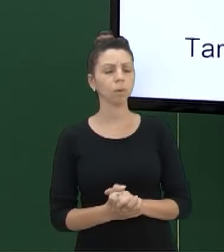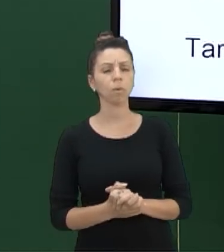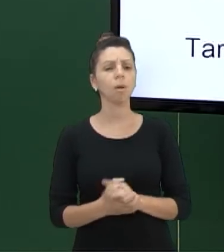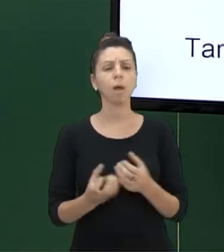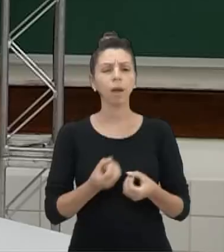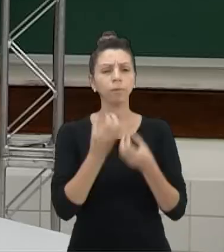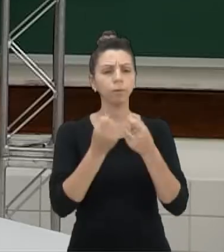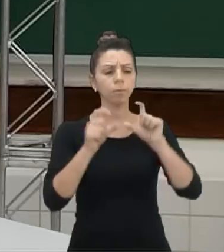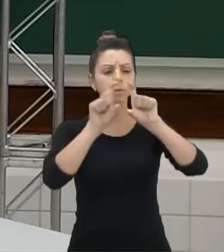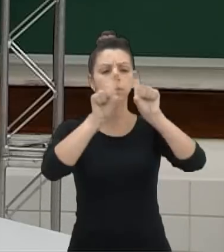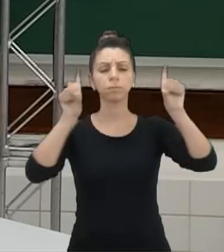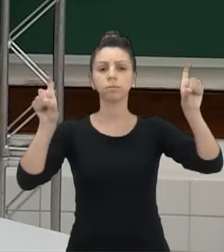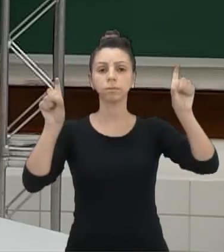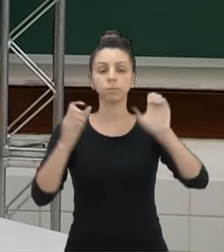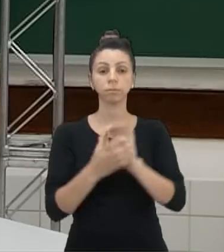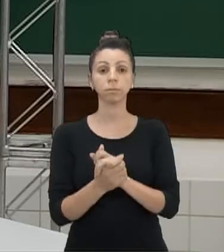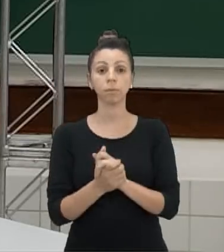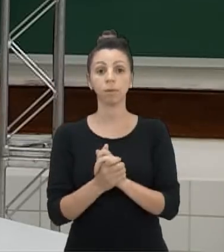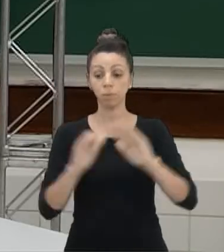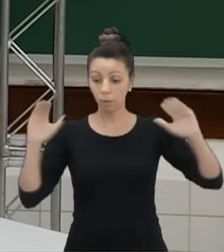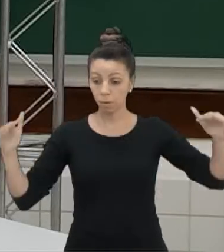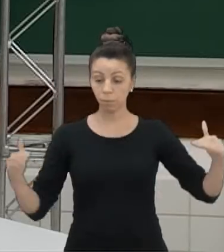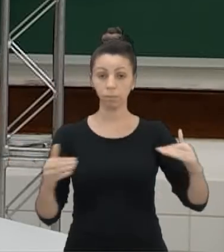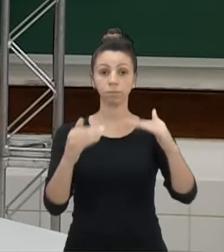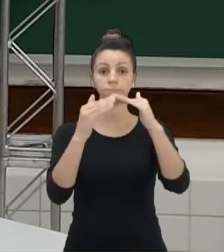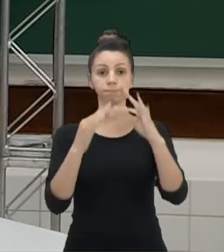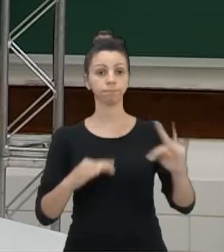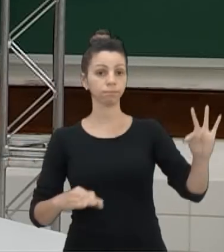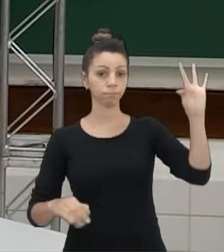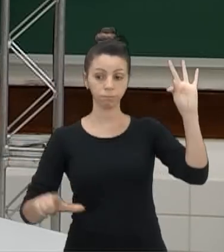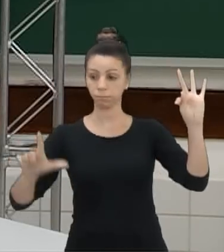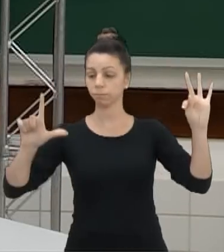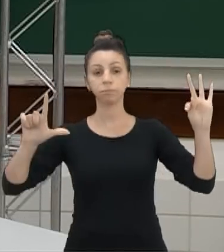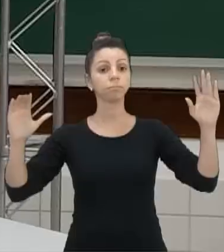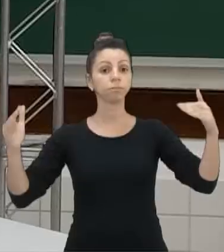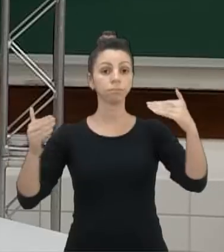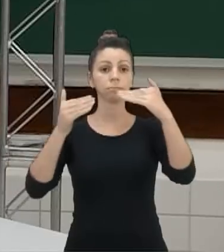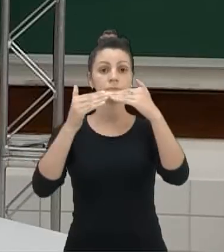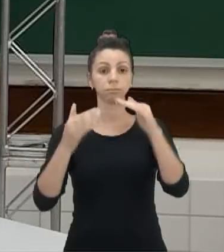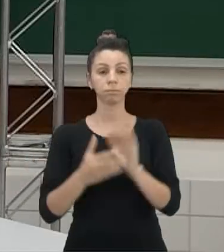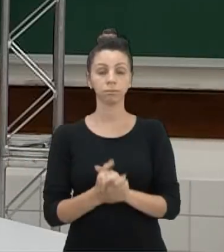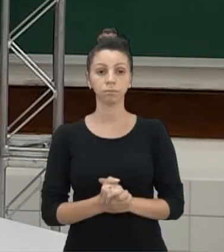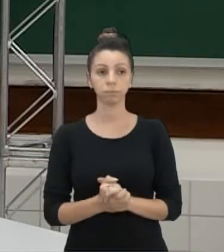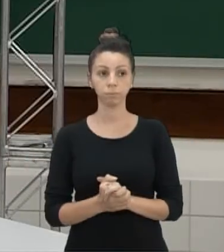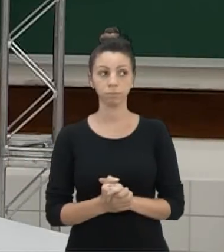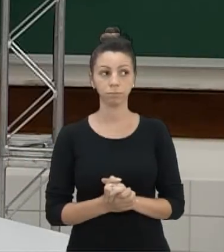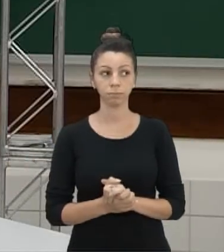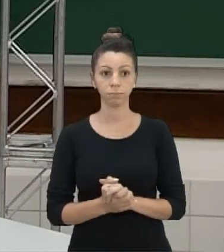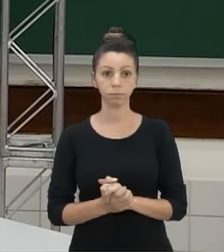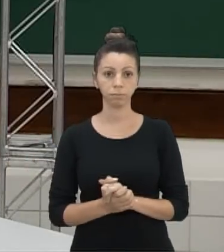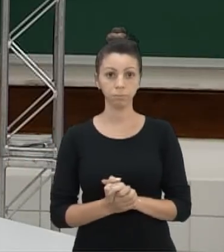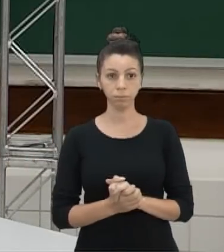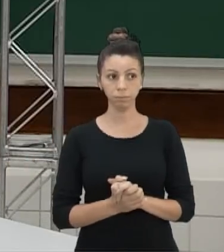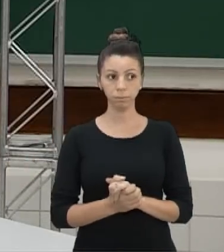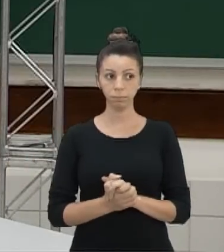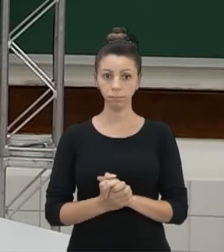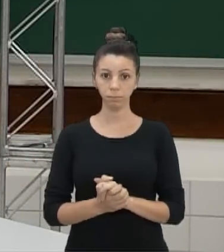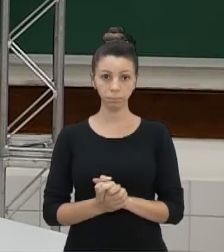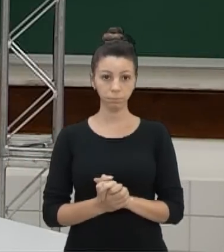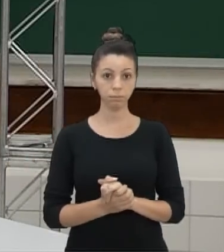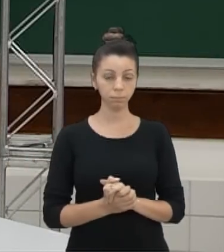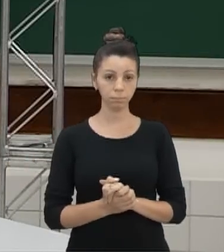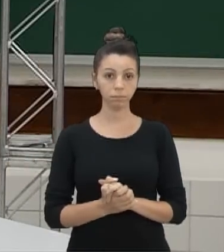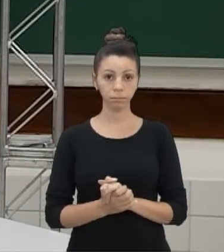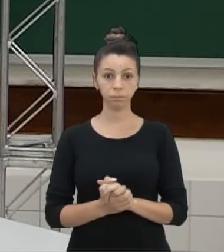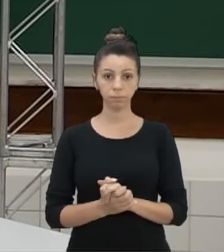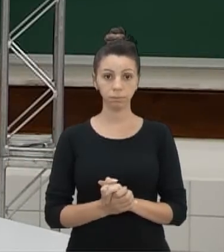mesmo? Determine a proporção entre tarefa e litros. Como a gente calculou aqui a nossa divisão entre